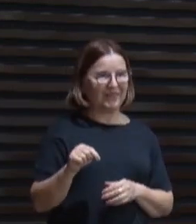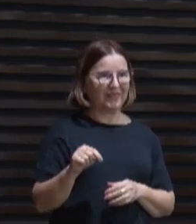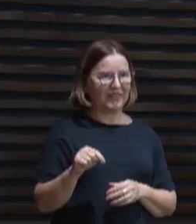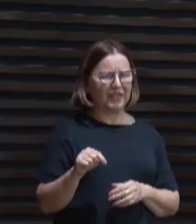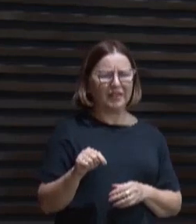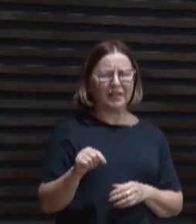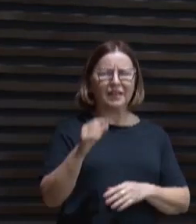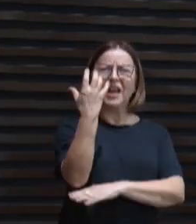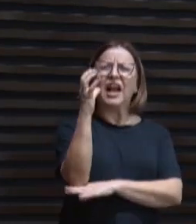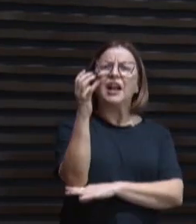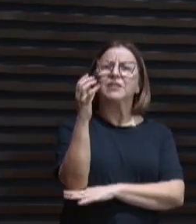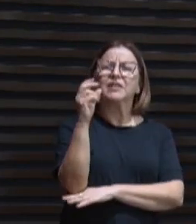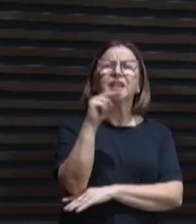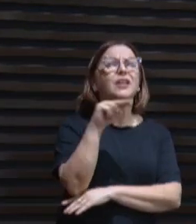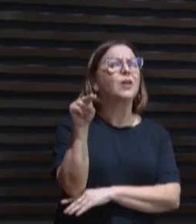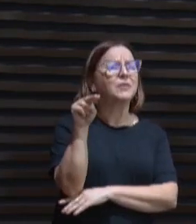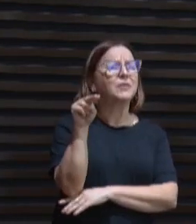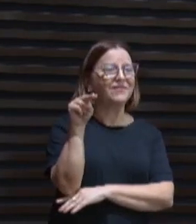é esta?